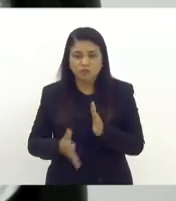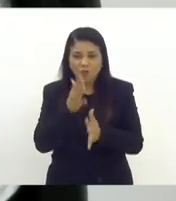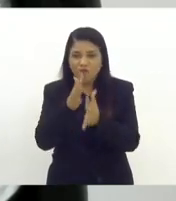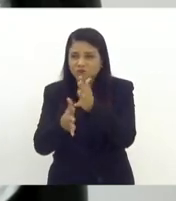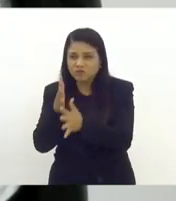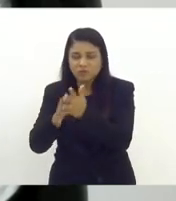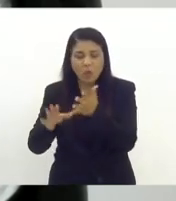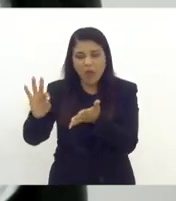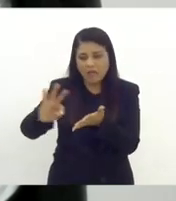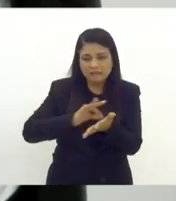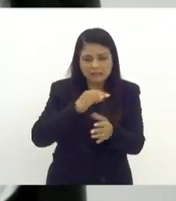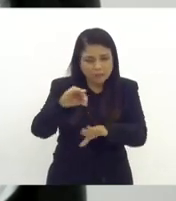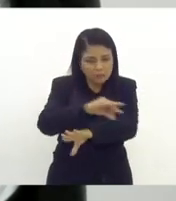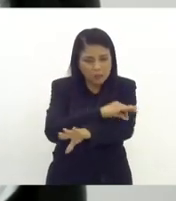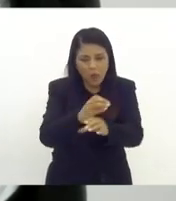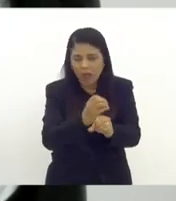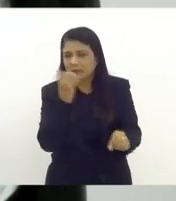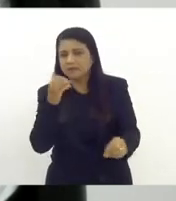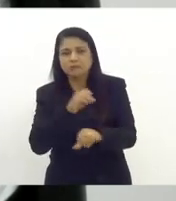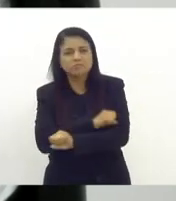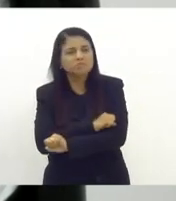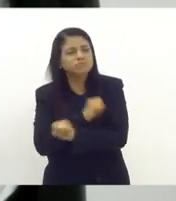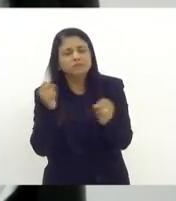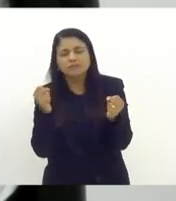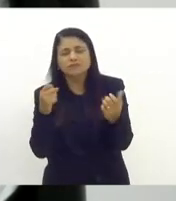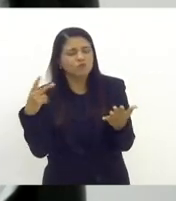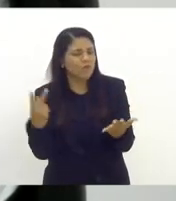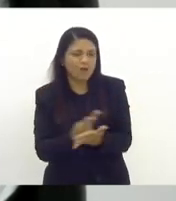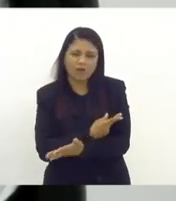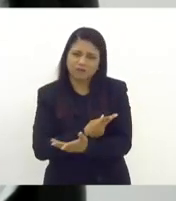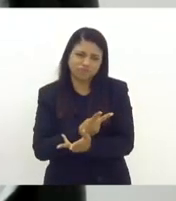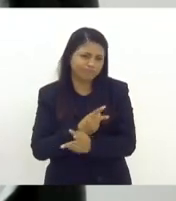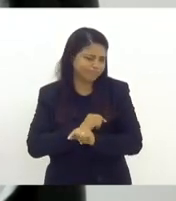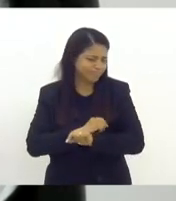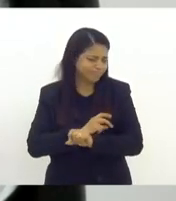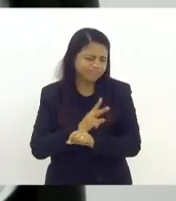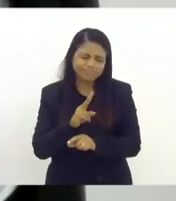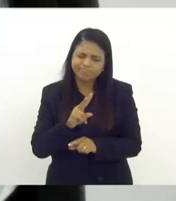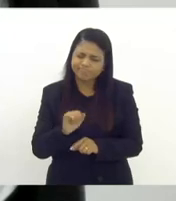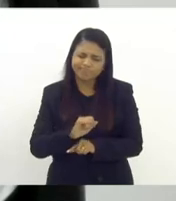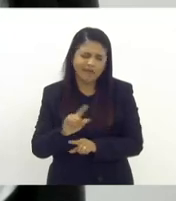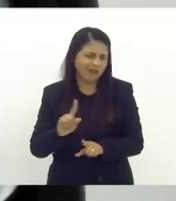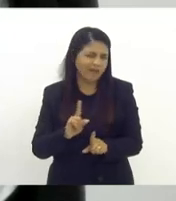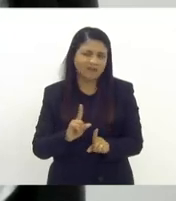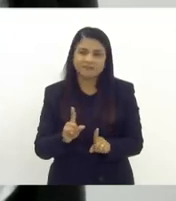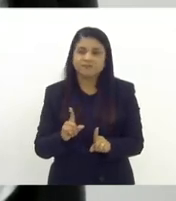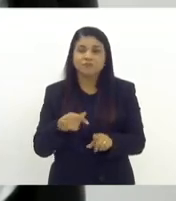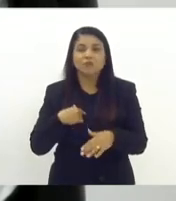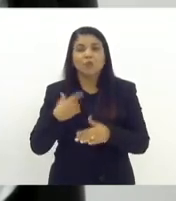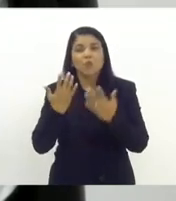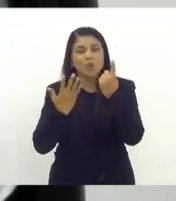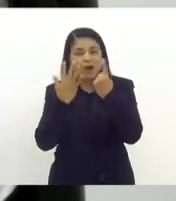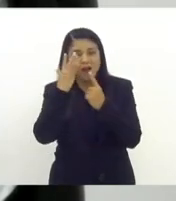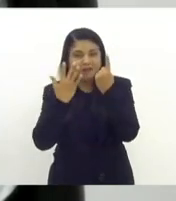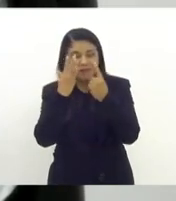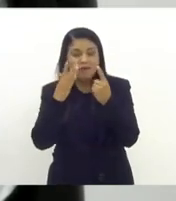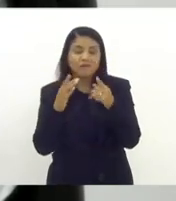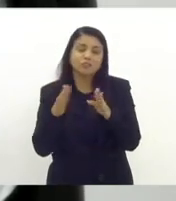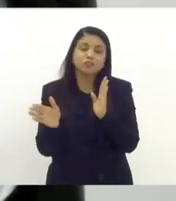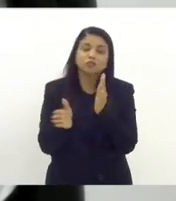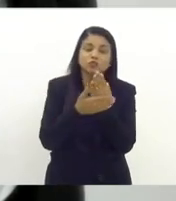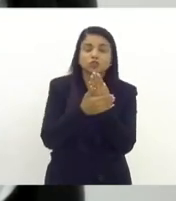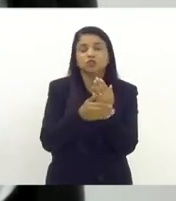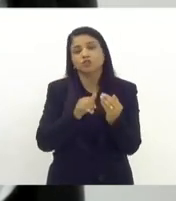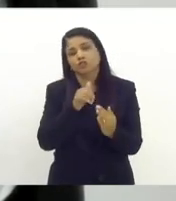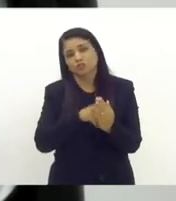arquiteto você não existe isso nunca vai acontecer isso se continuar da forma que está o Carnaval vai ser cada vez mais clandestino como